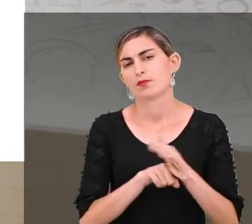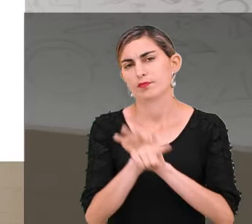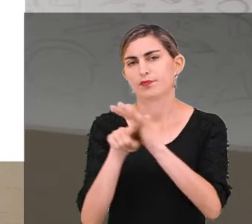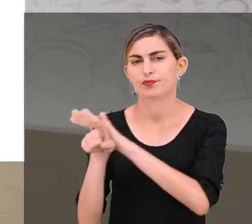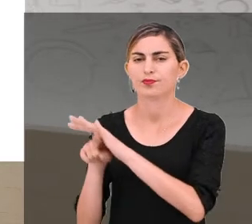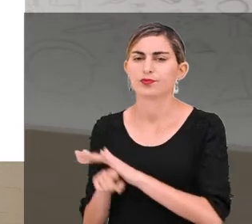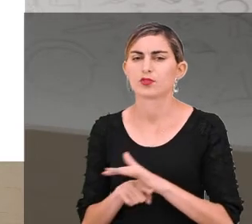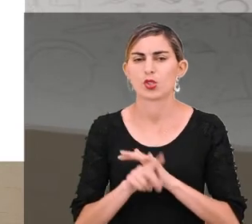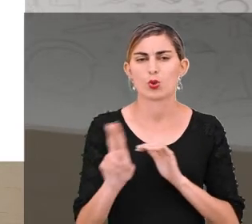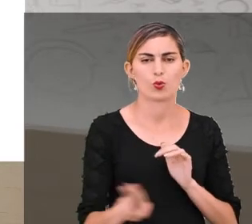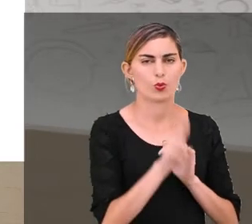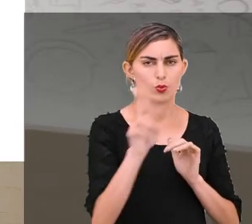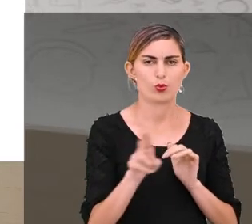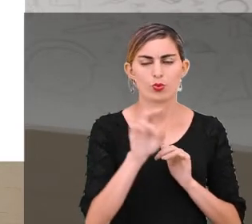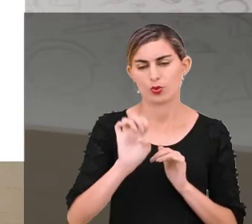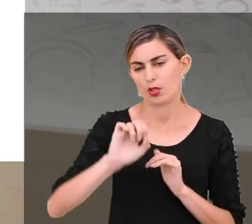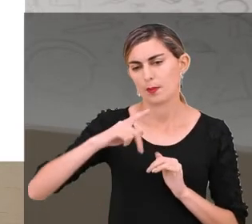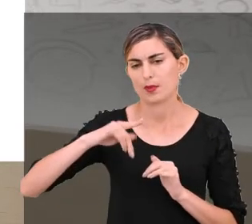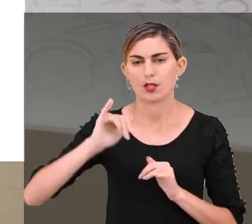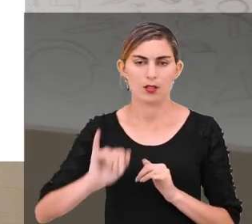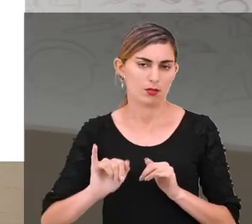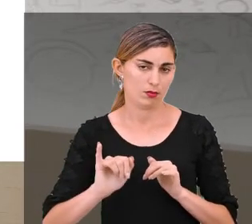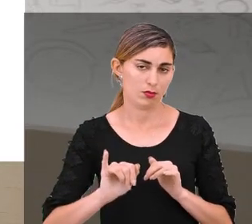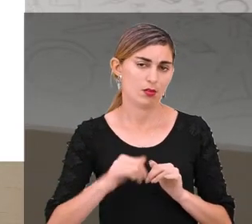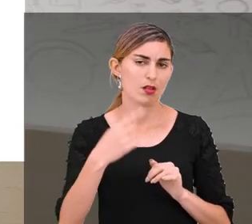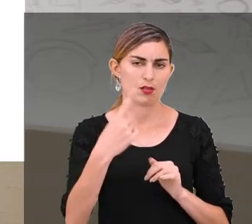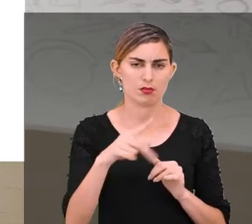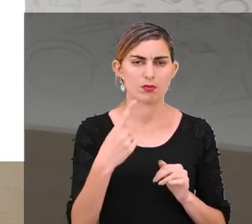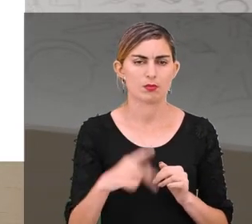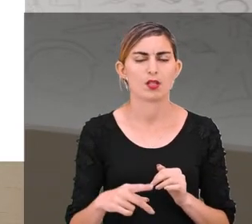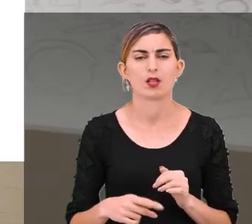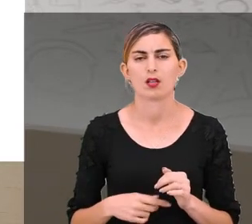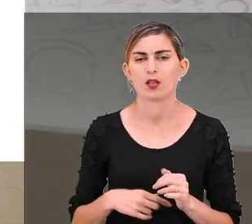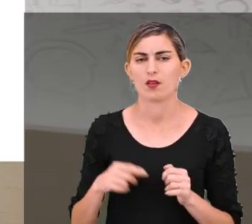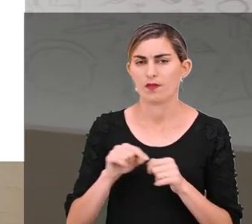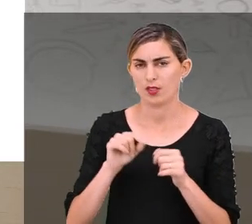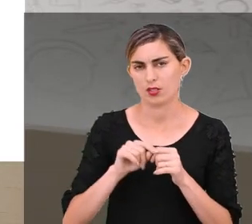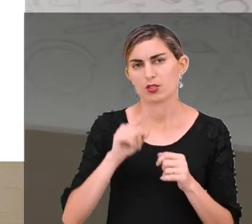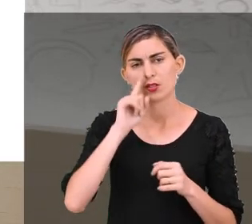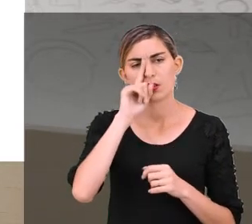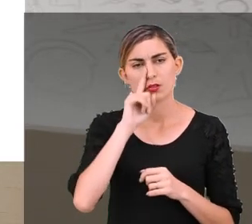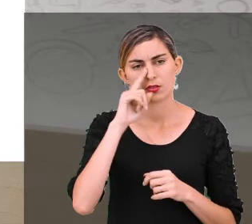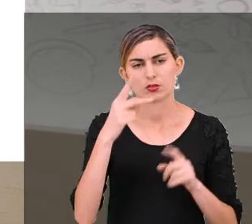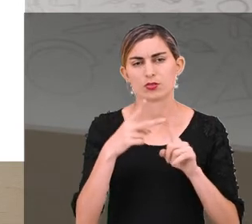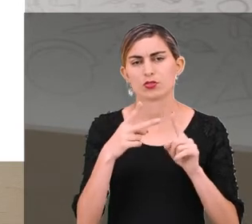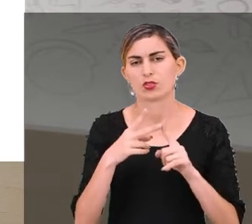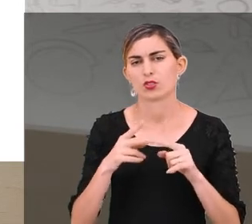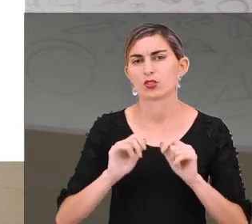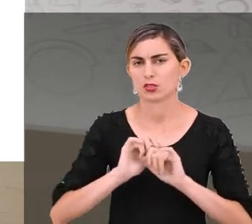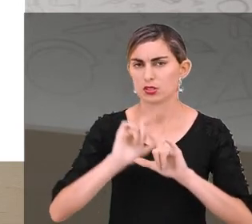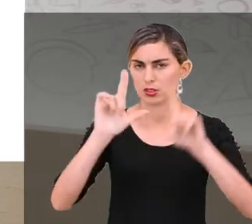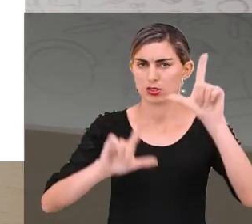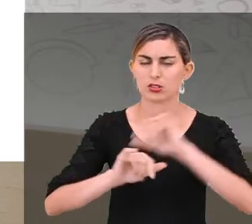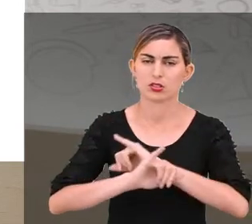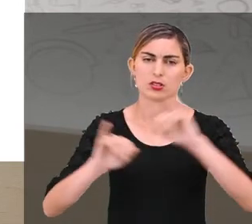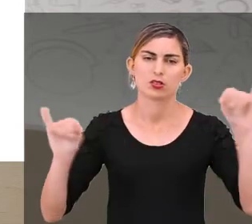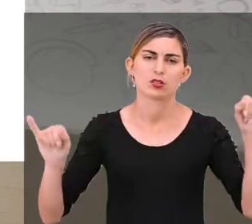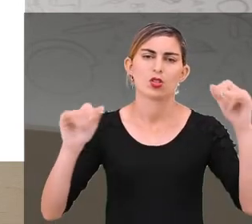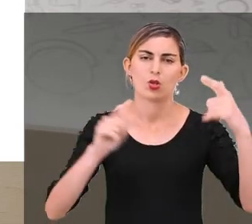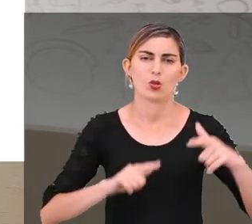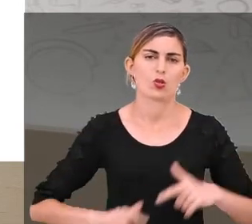também fiscalizar o uso adequado do EPI. Assim como, na situação do fator de risco 2, sinalizar um ambiente de